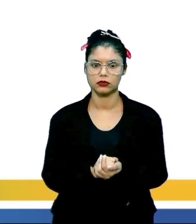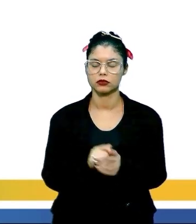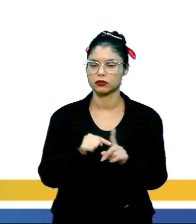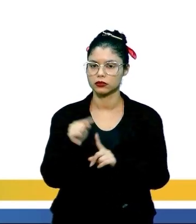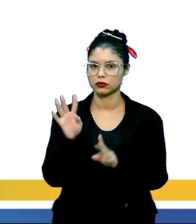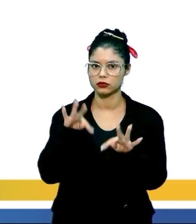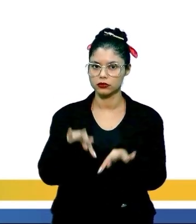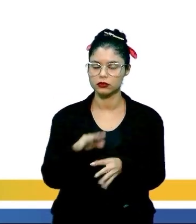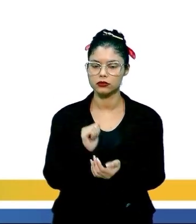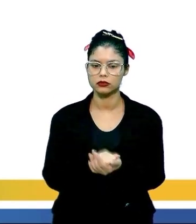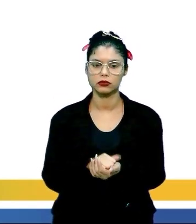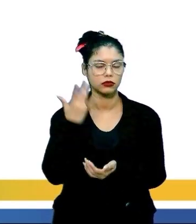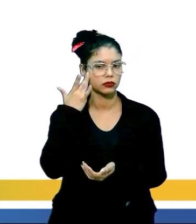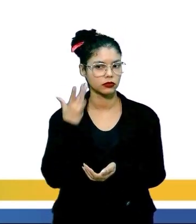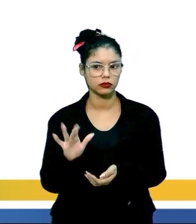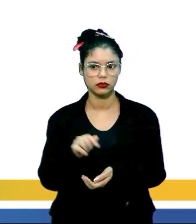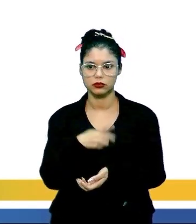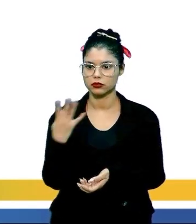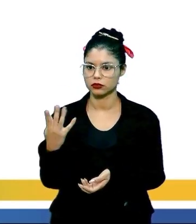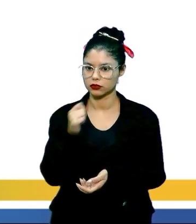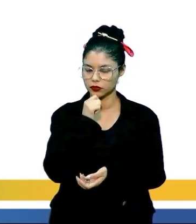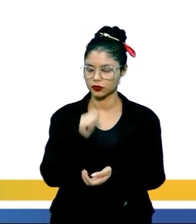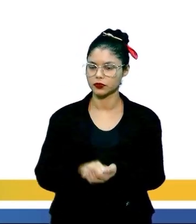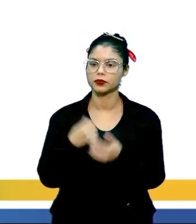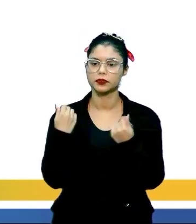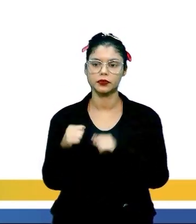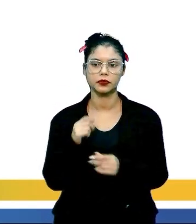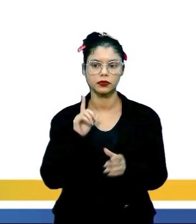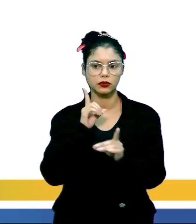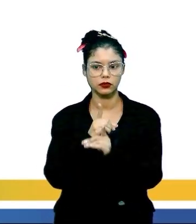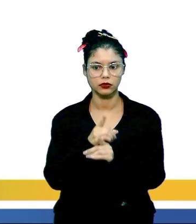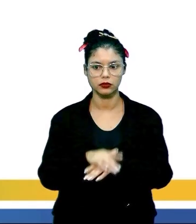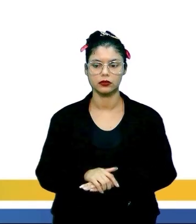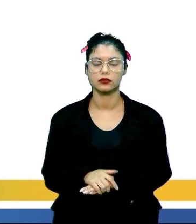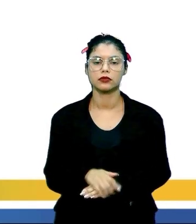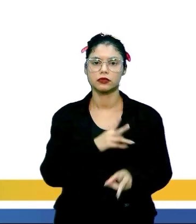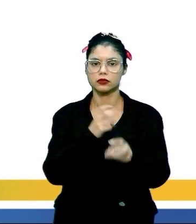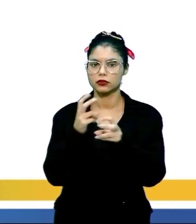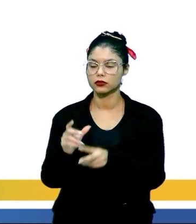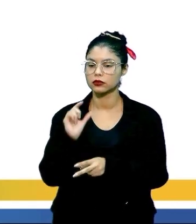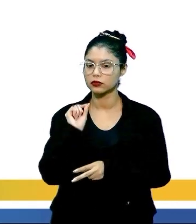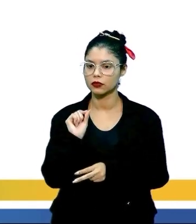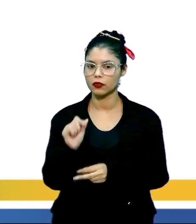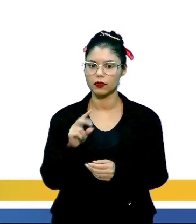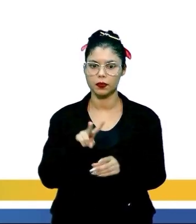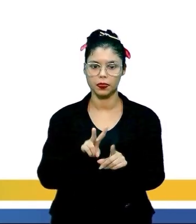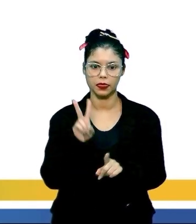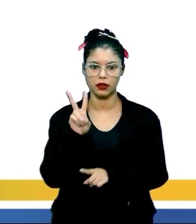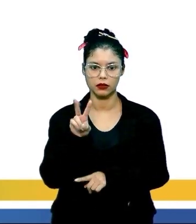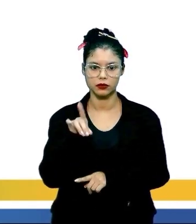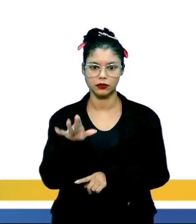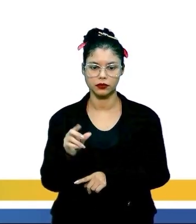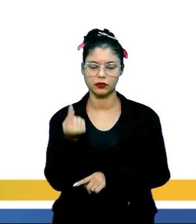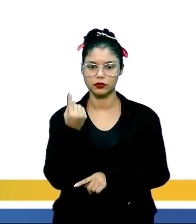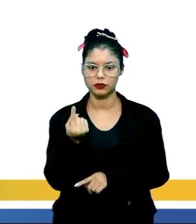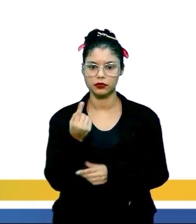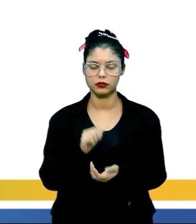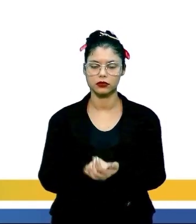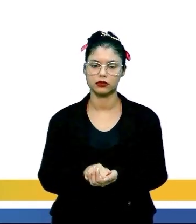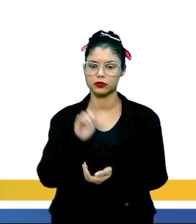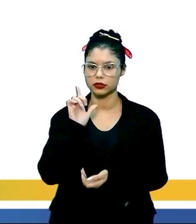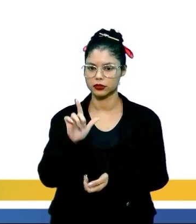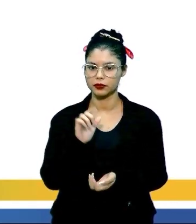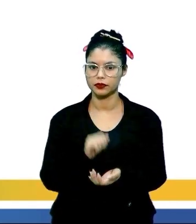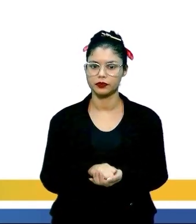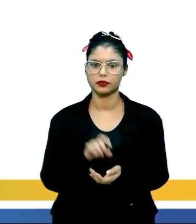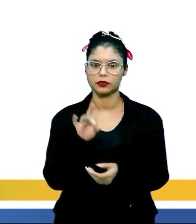temperatura final que eu não sei quanto que é o que a questão quer que eu descubra. Perceba que o volume 1, que estava em ml, eu coloquei em litros,